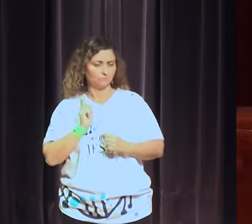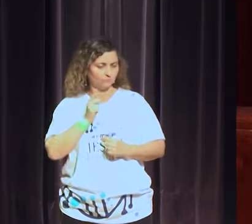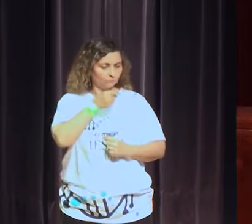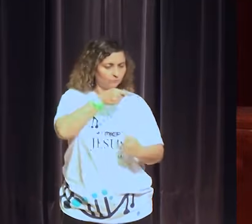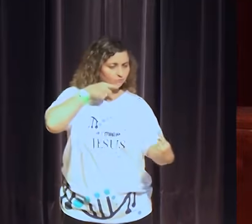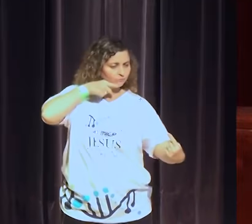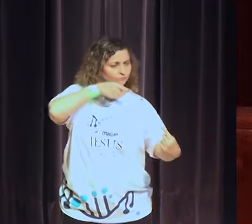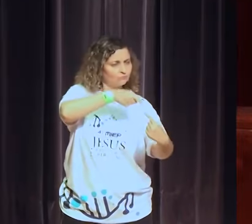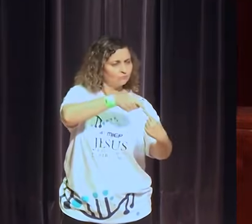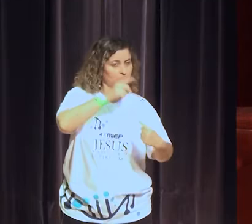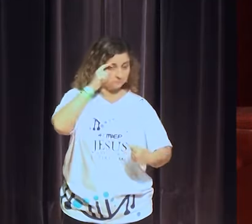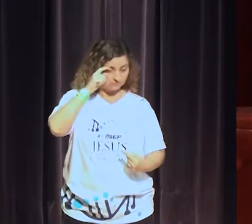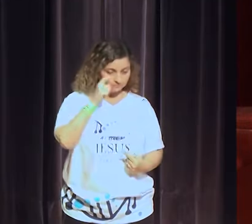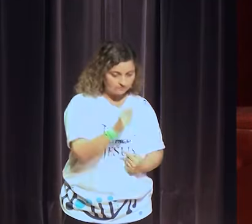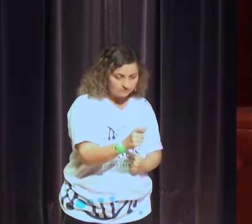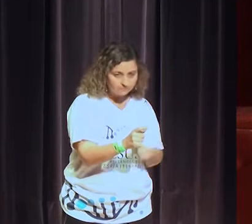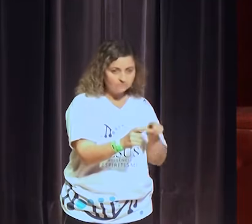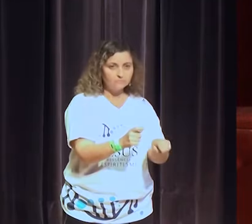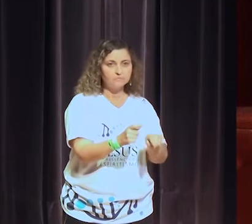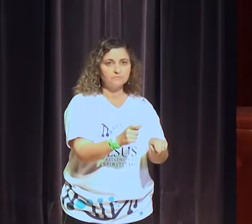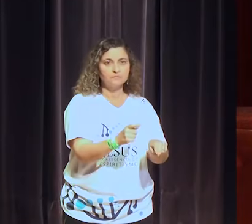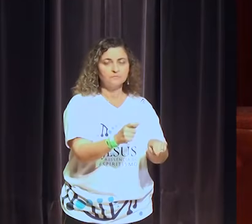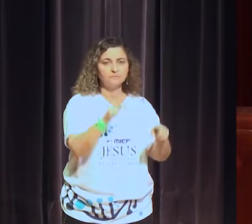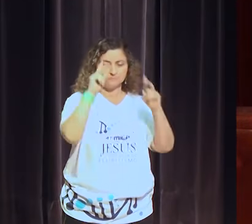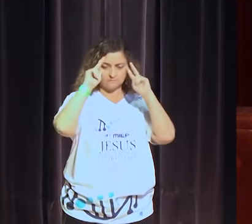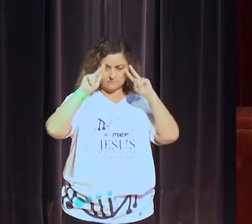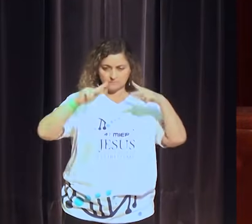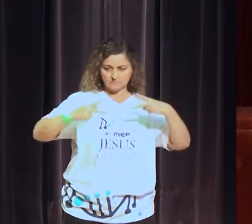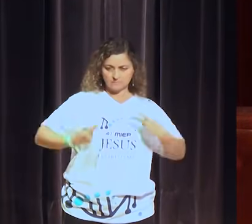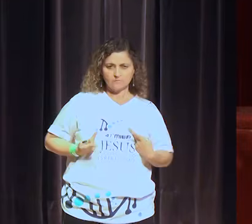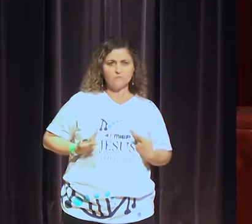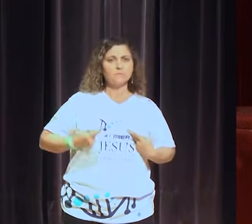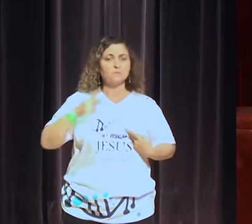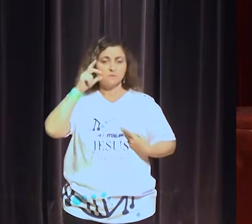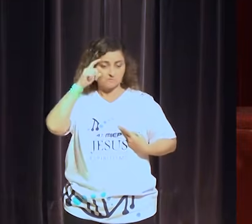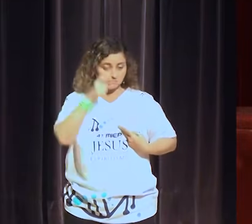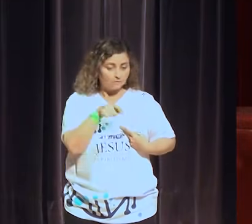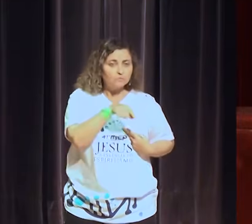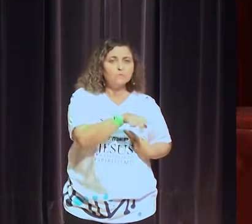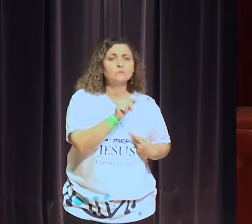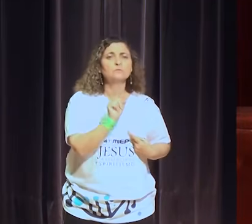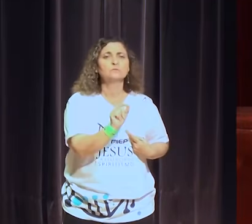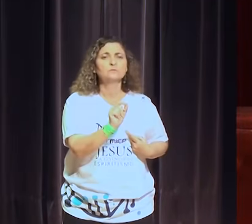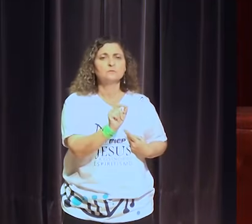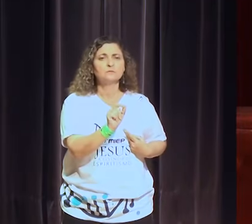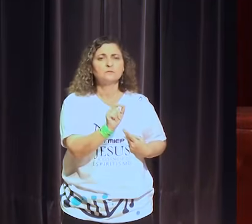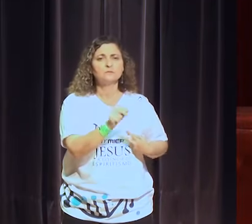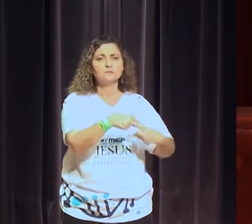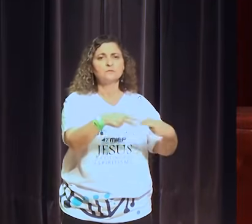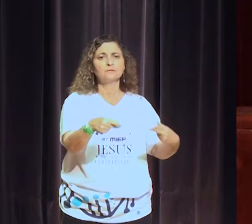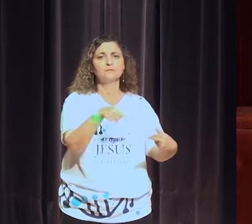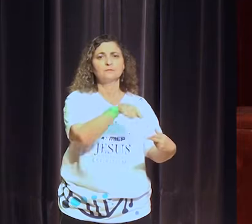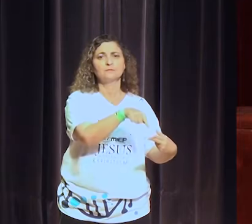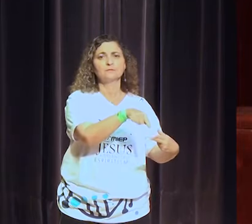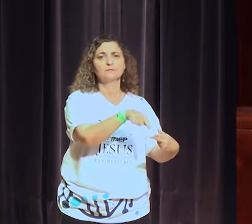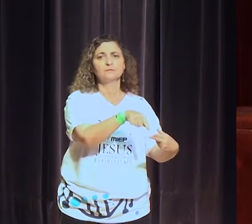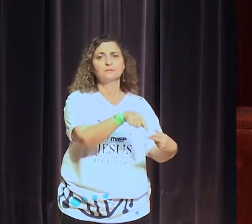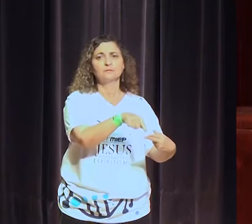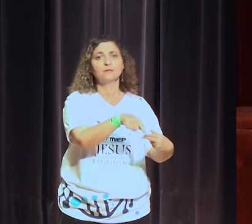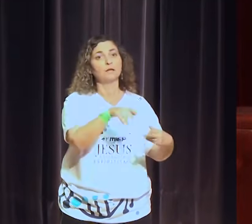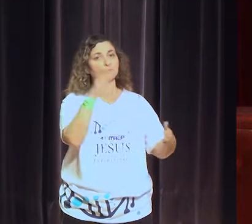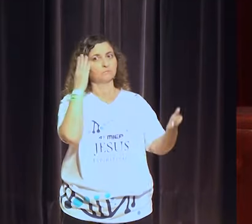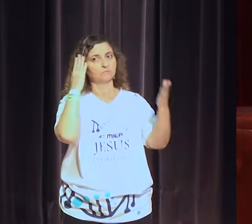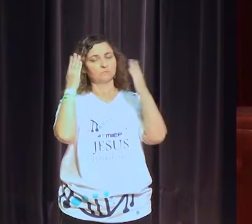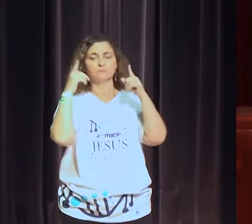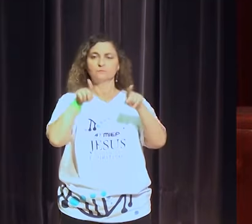Então, a antropologia tem um objeto de estudo, a sociologia tem um objeto de estudo. A luta grande da psicologia